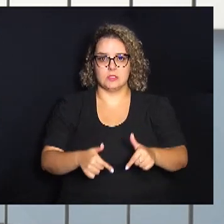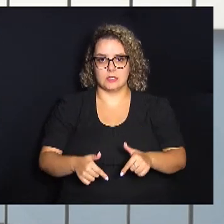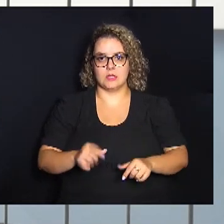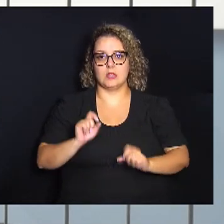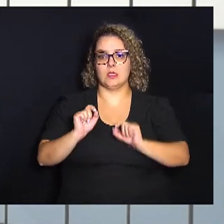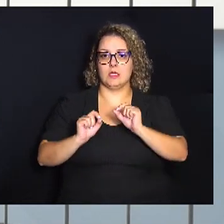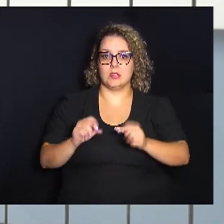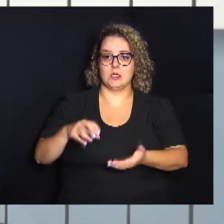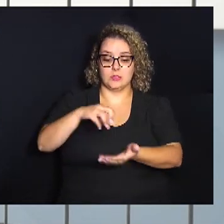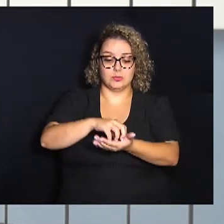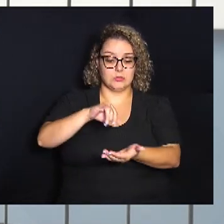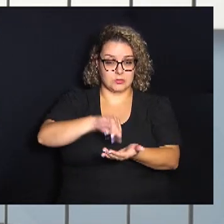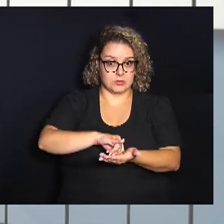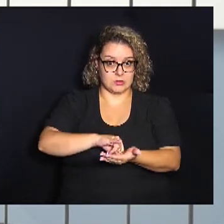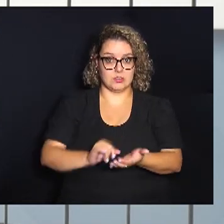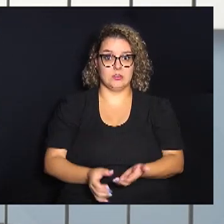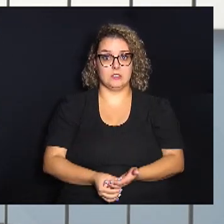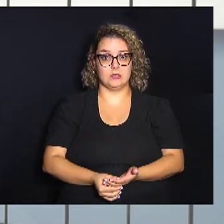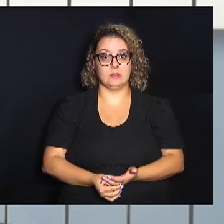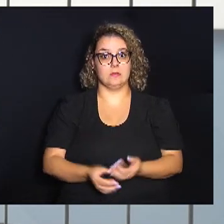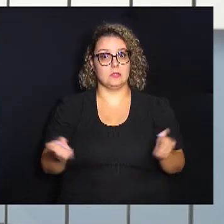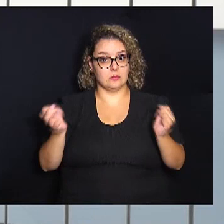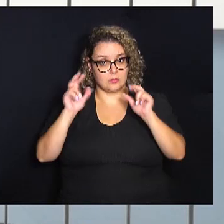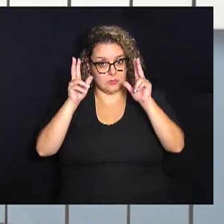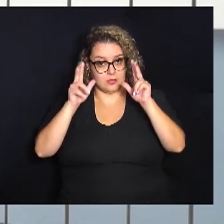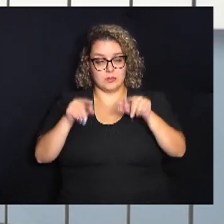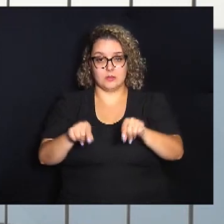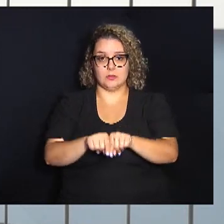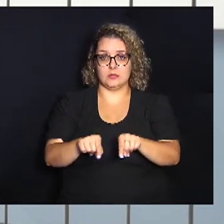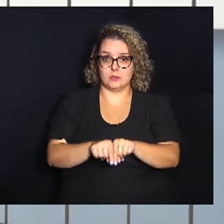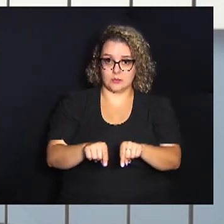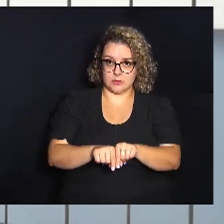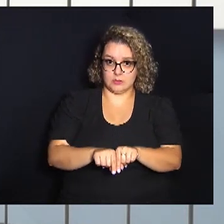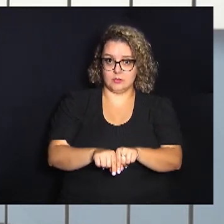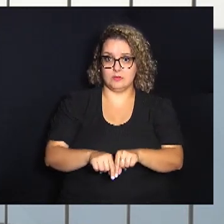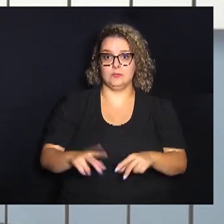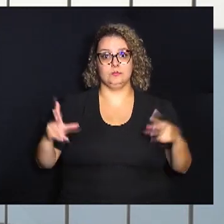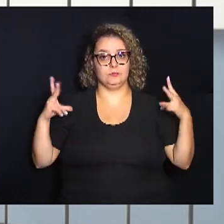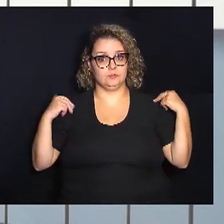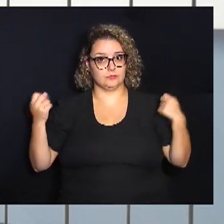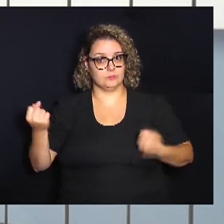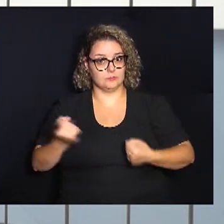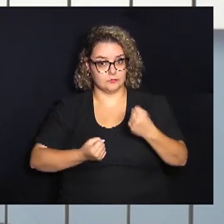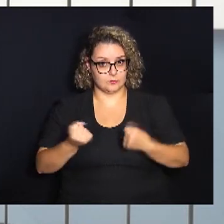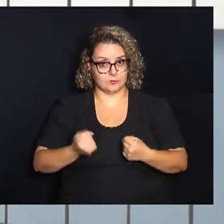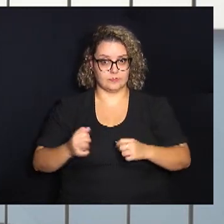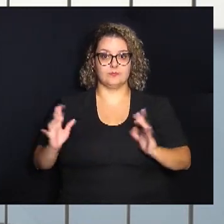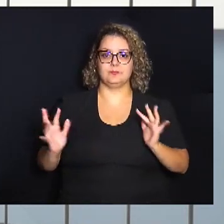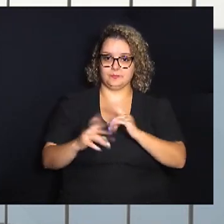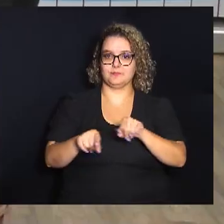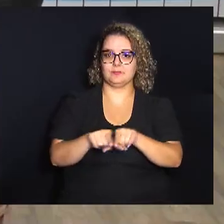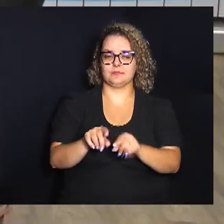pelo centro da cidade tem que ter atenção, inclusive tanto os motoristas quanto os